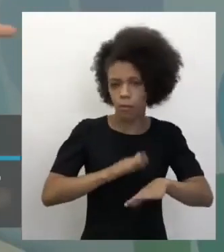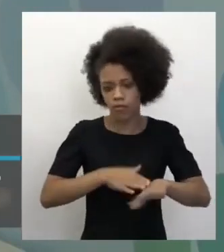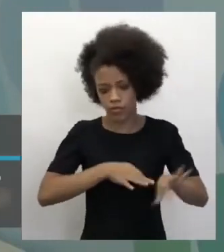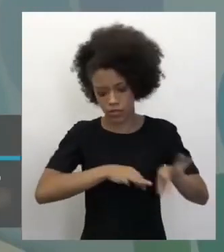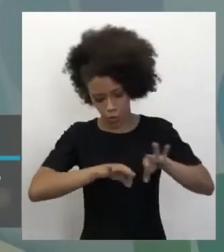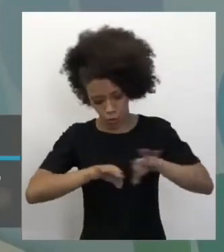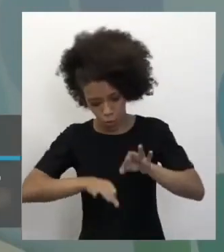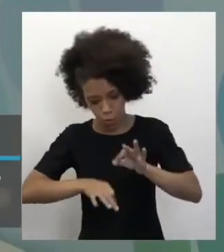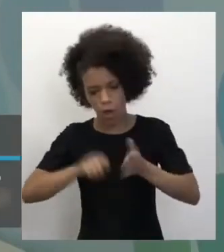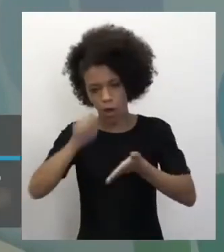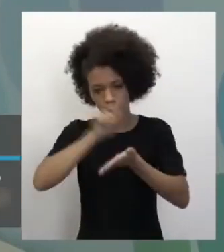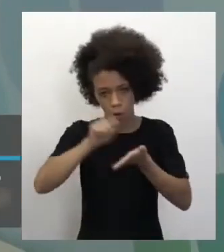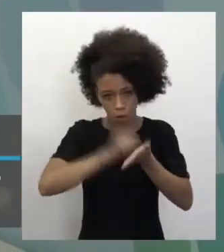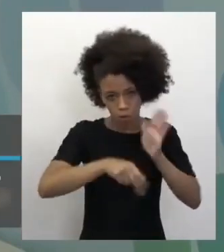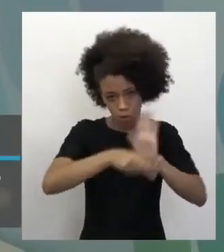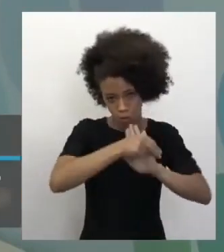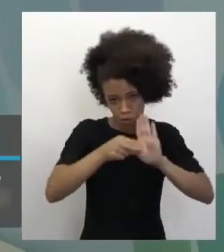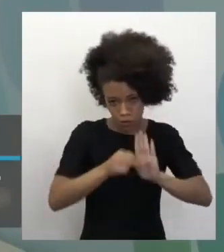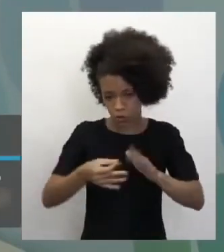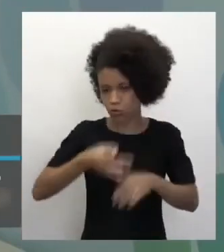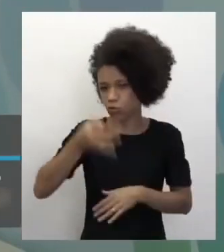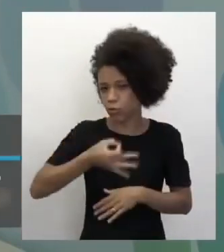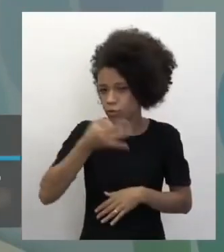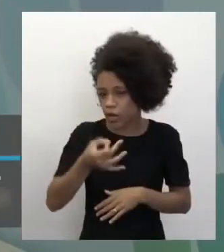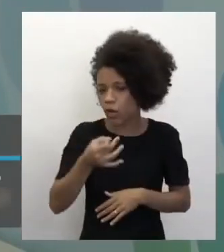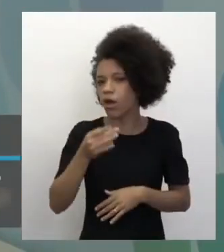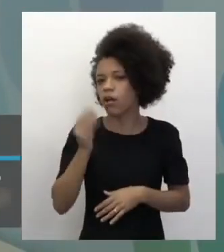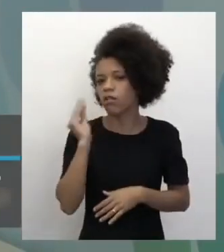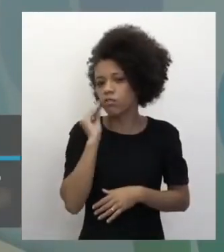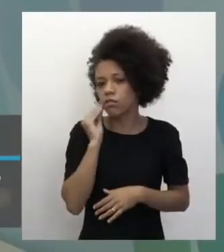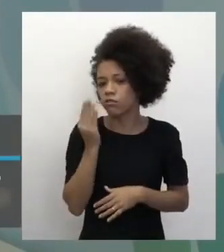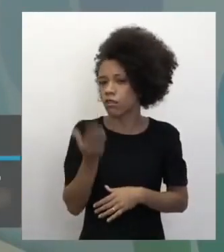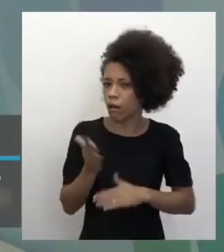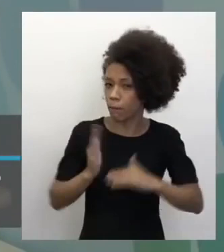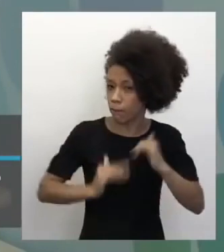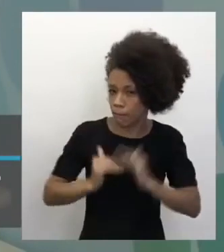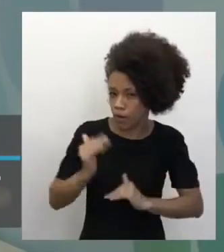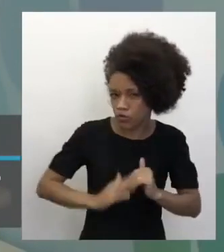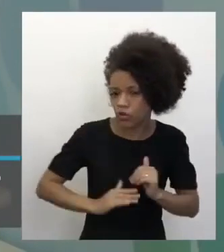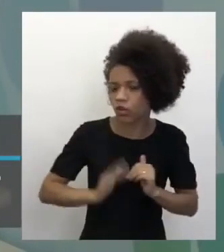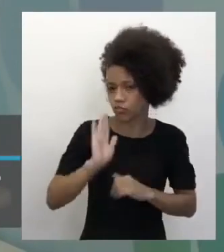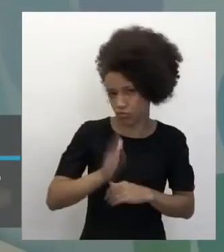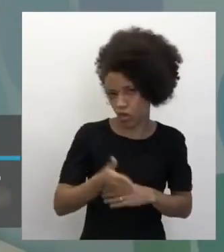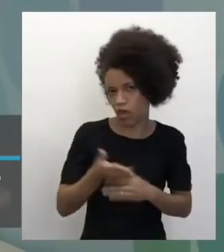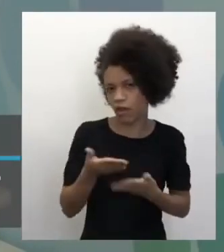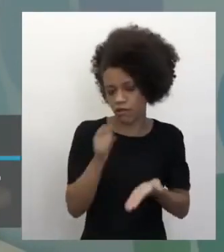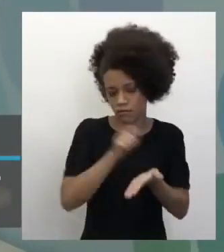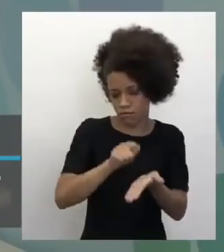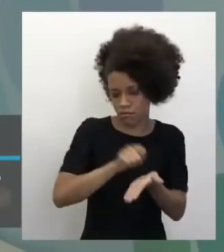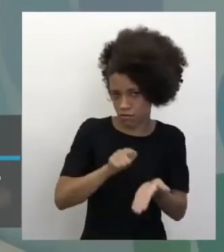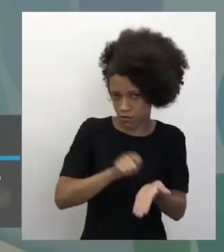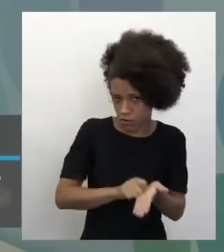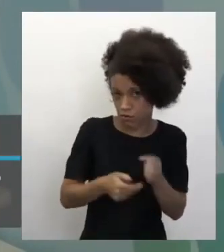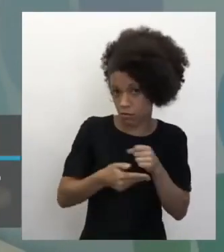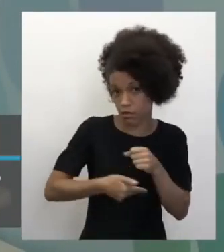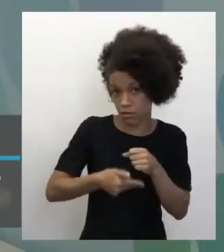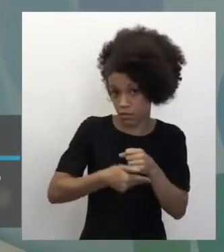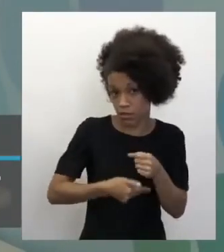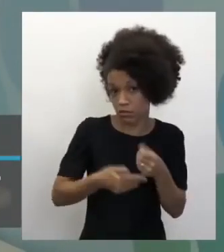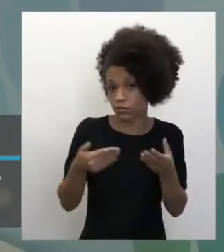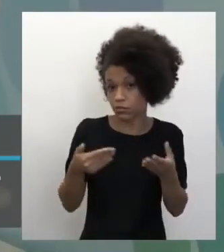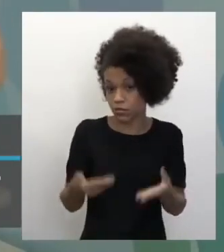de opinião, tentem fazer isso, começa a praticar já a escrita baseada,